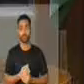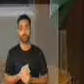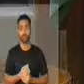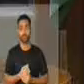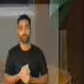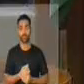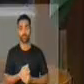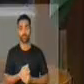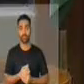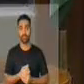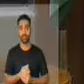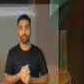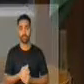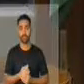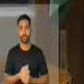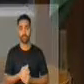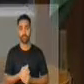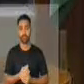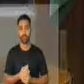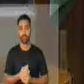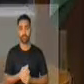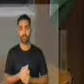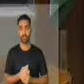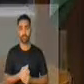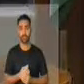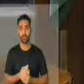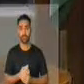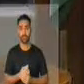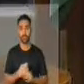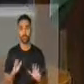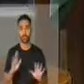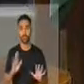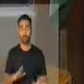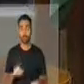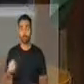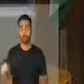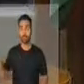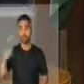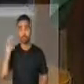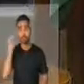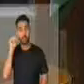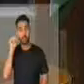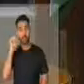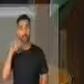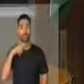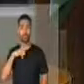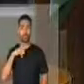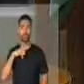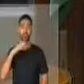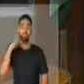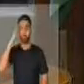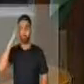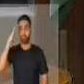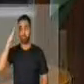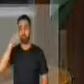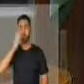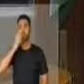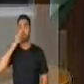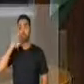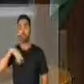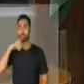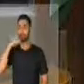homem para se submeter ao exame. Mas, no caso das mulheres, além da compreensão de que